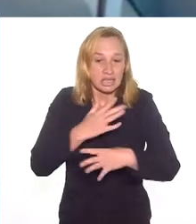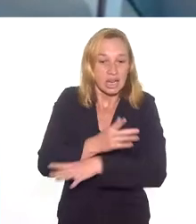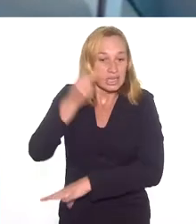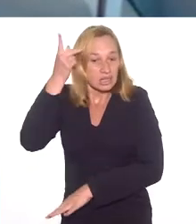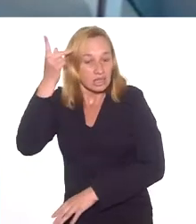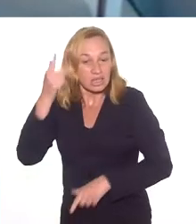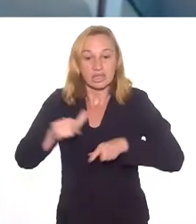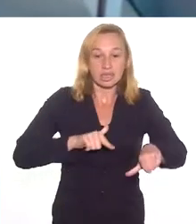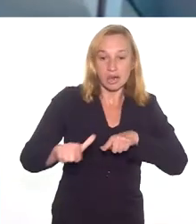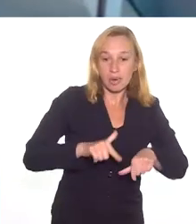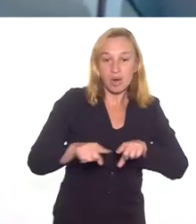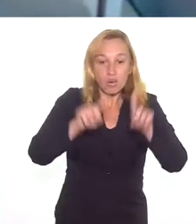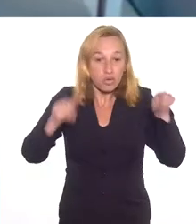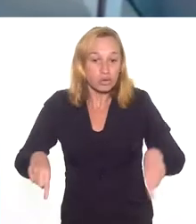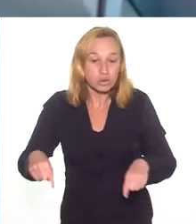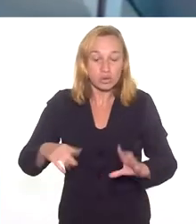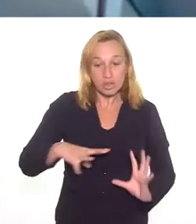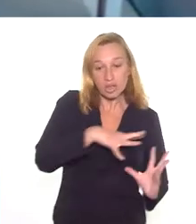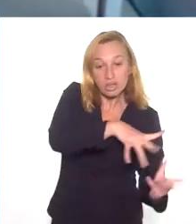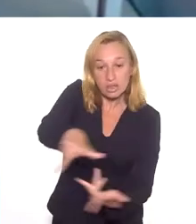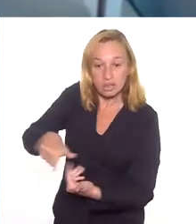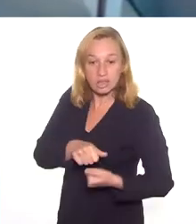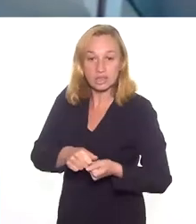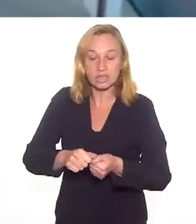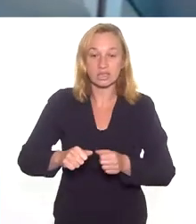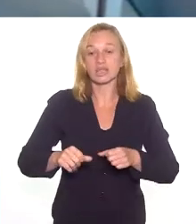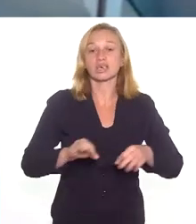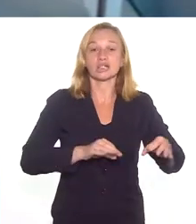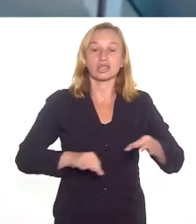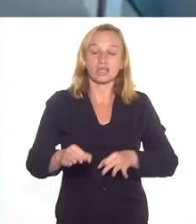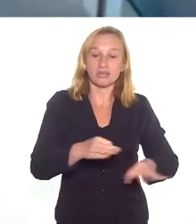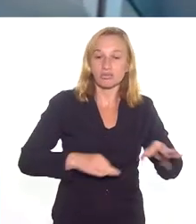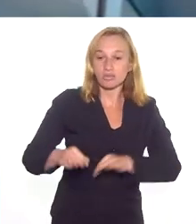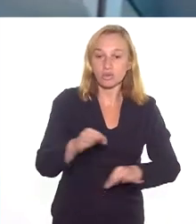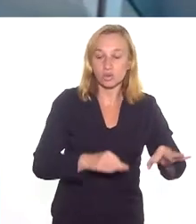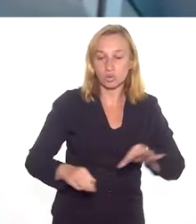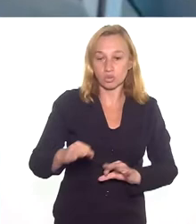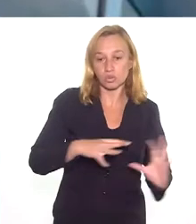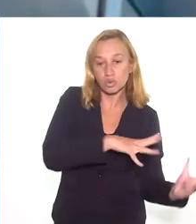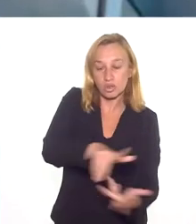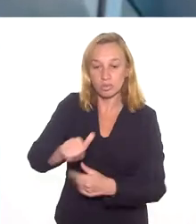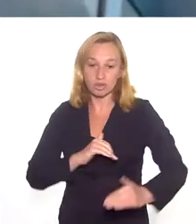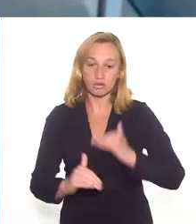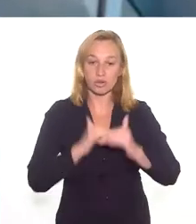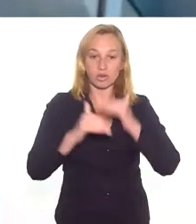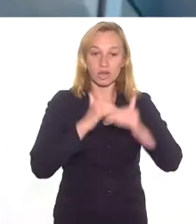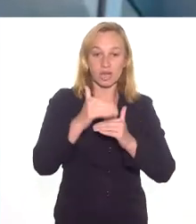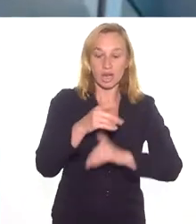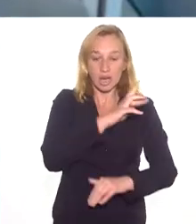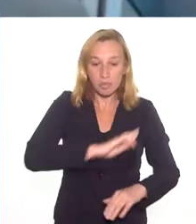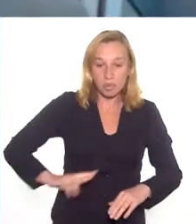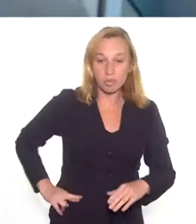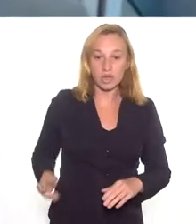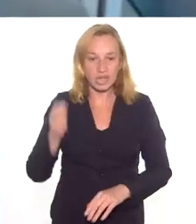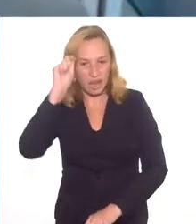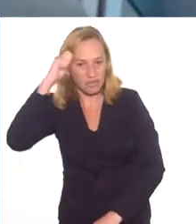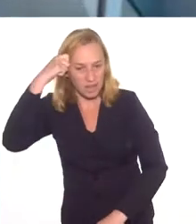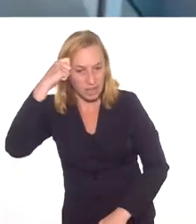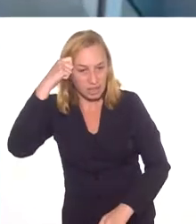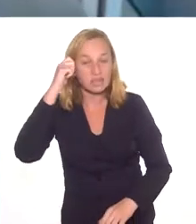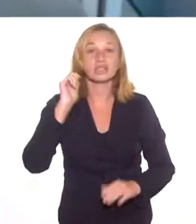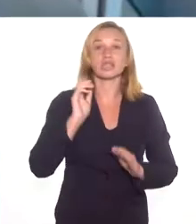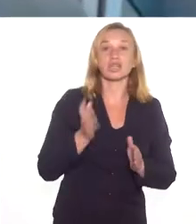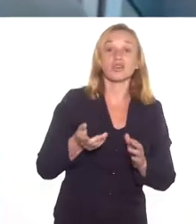Paulo, trabalhou como funcionário internacional do Programa das Nações Unidas para o Desenvolvimento, PNUD, na República